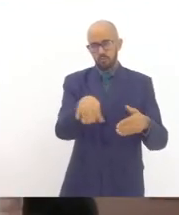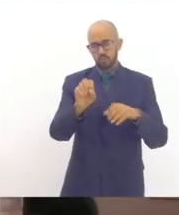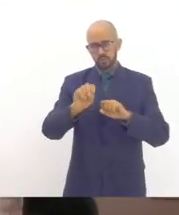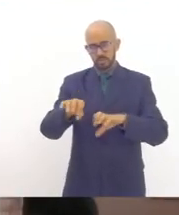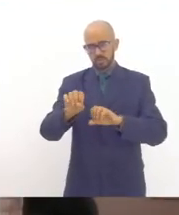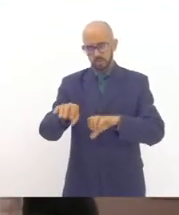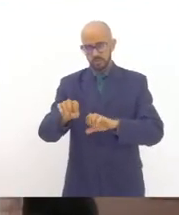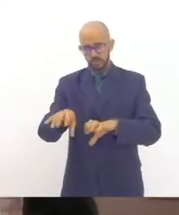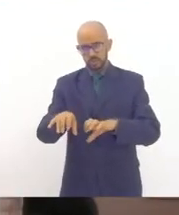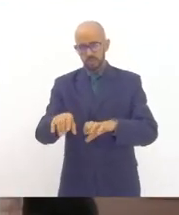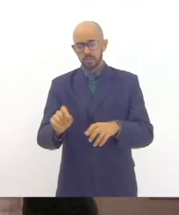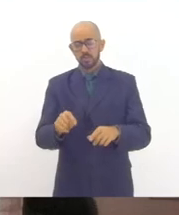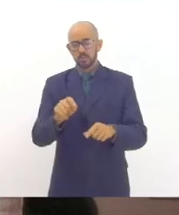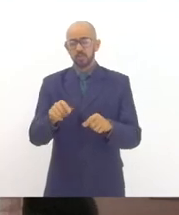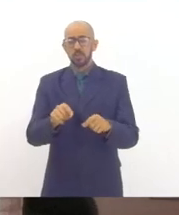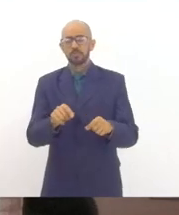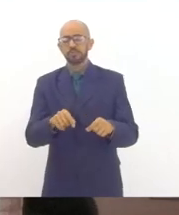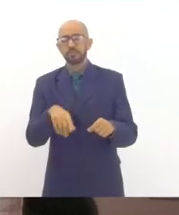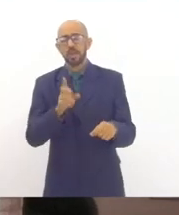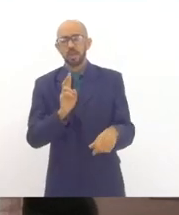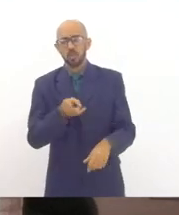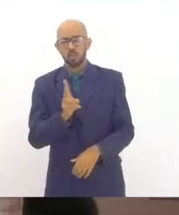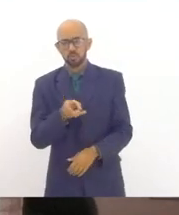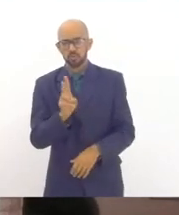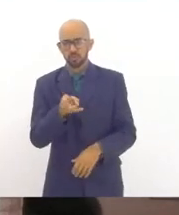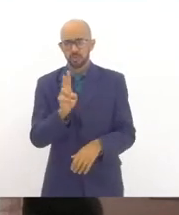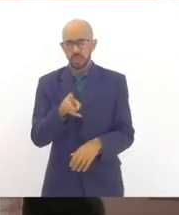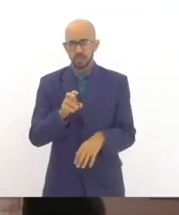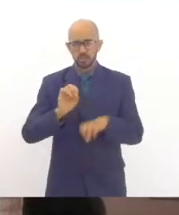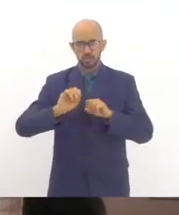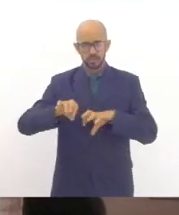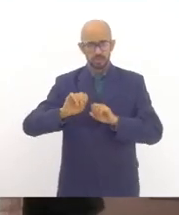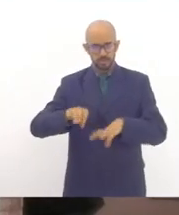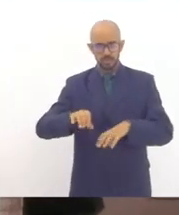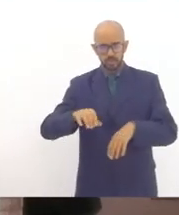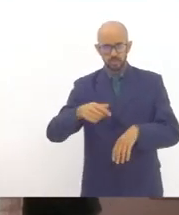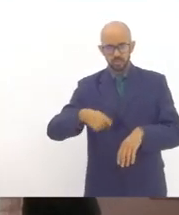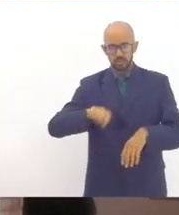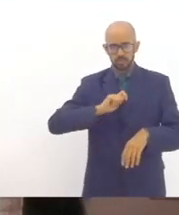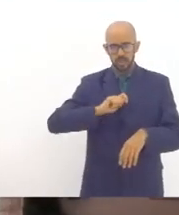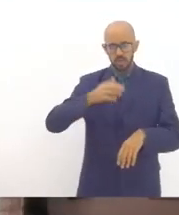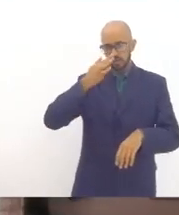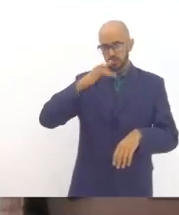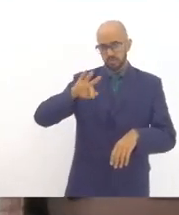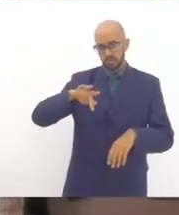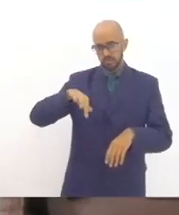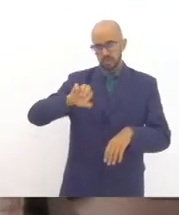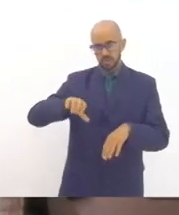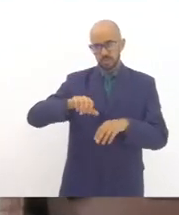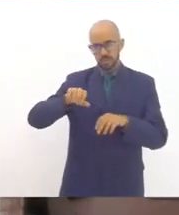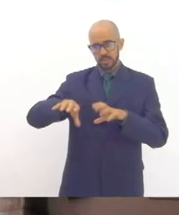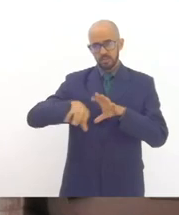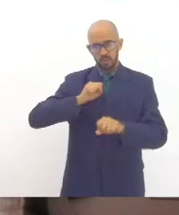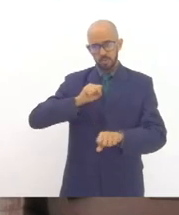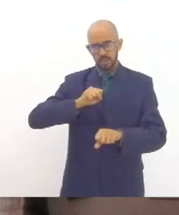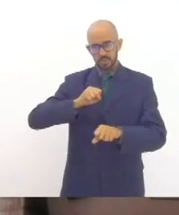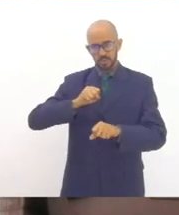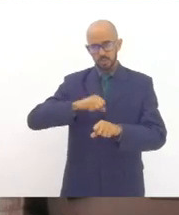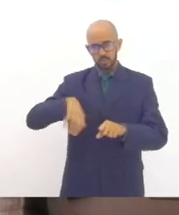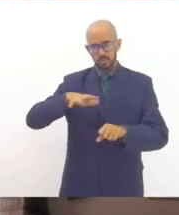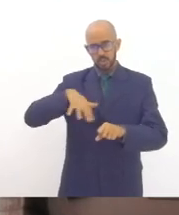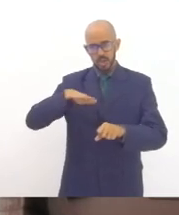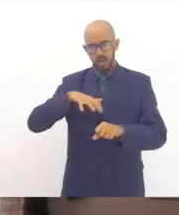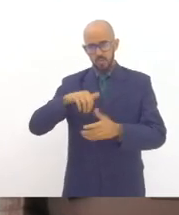desse documento, a garantia da continuidade do ensino do espanhol e do francês na formação geral básica do ensino